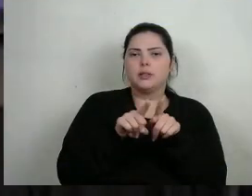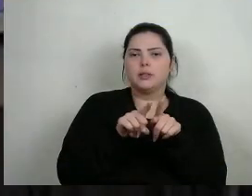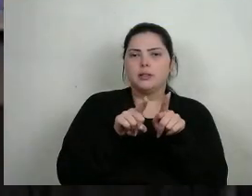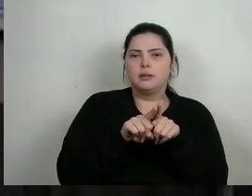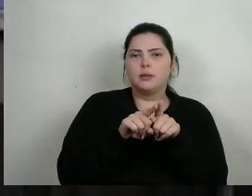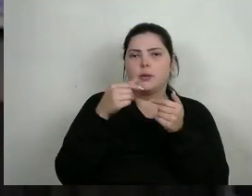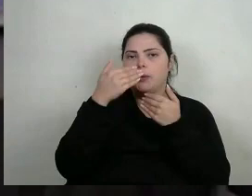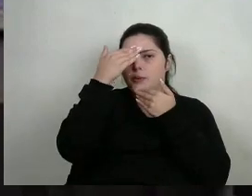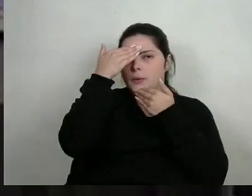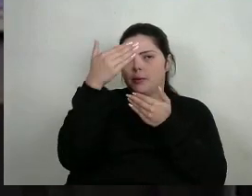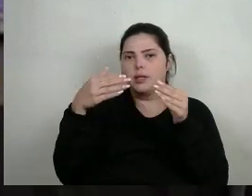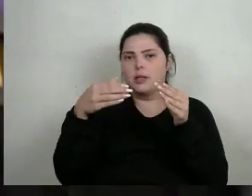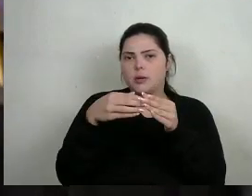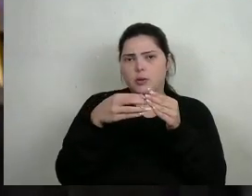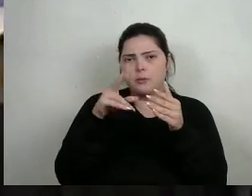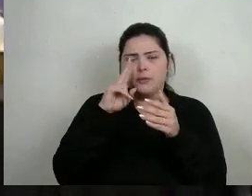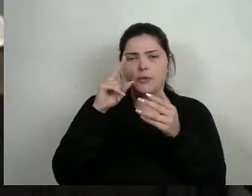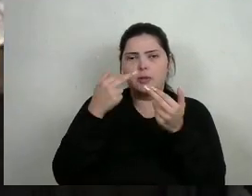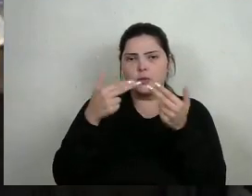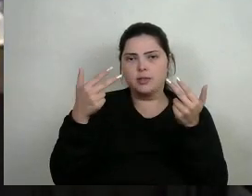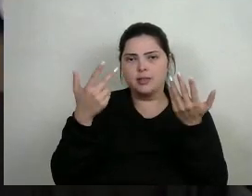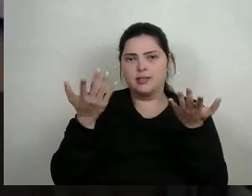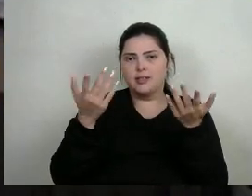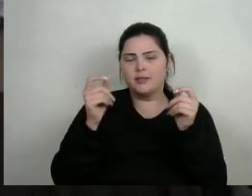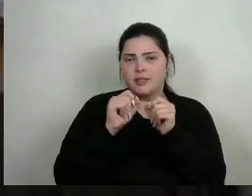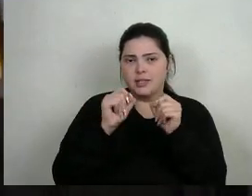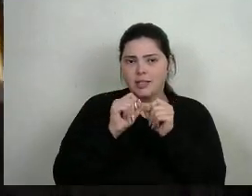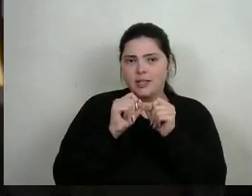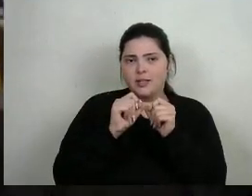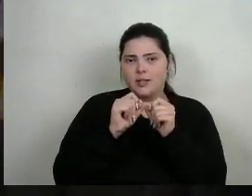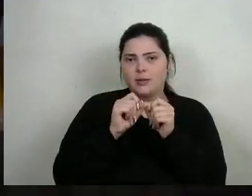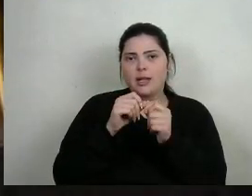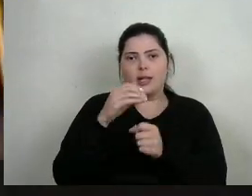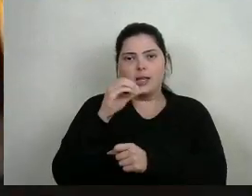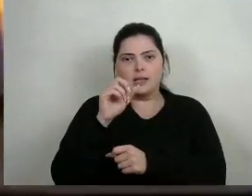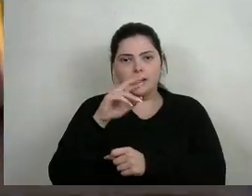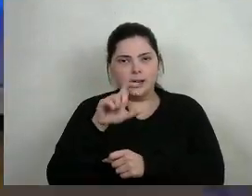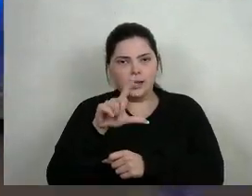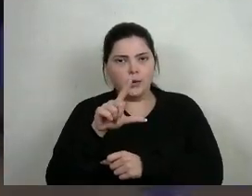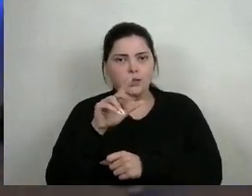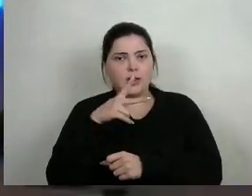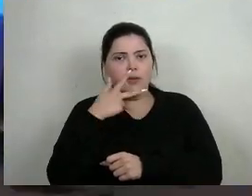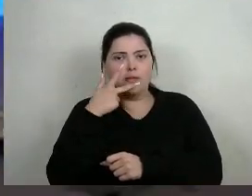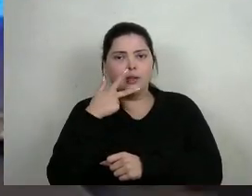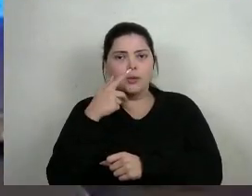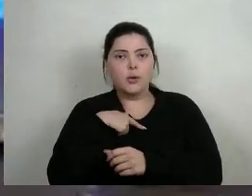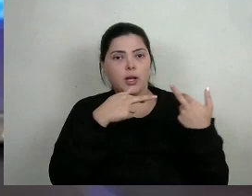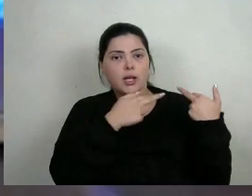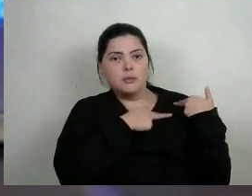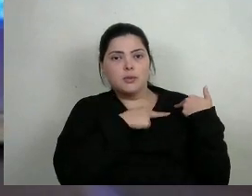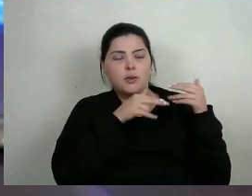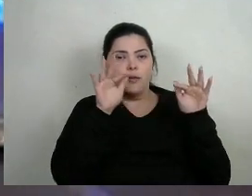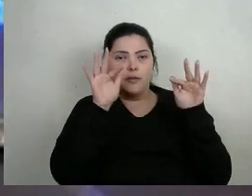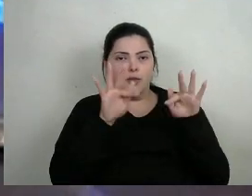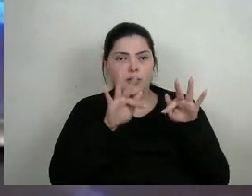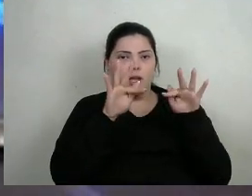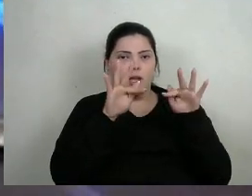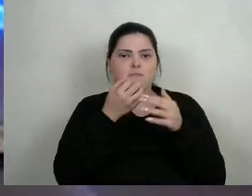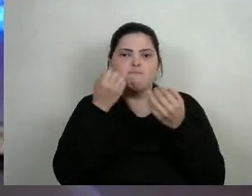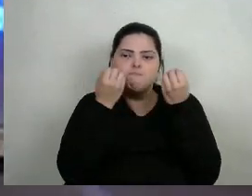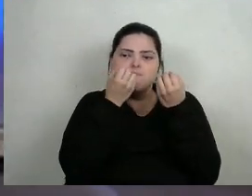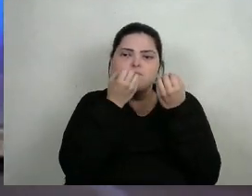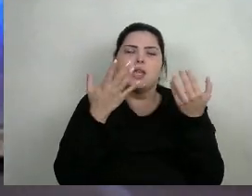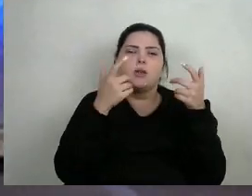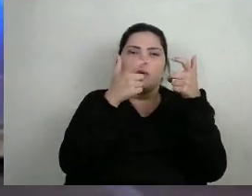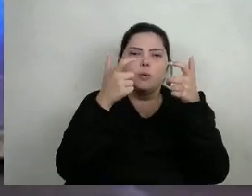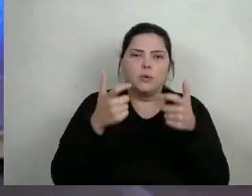vocês viram a situação que eles me deixaram né tanto a crise quanto a Carol já falando que eu tô responsável por fechar com chave de ouro Então você já